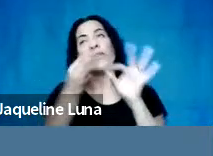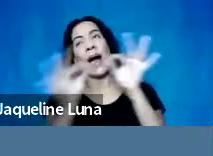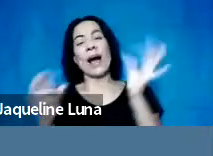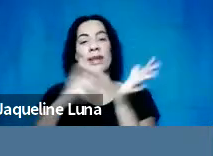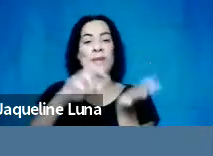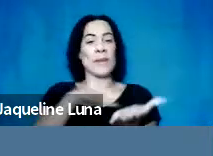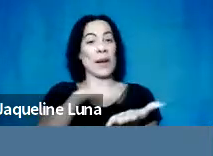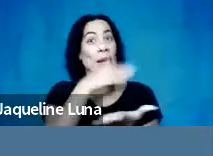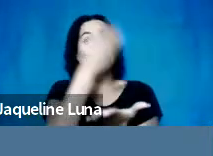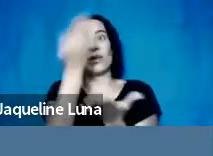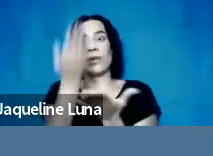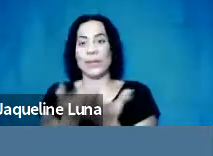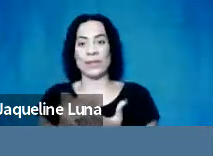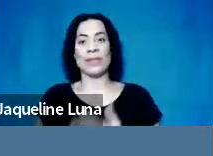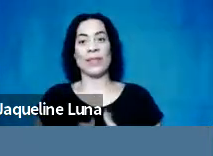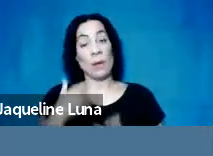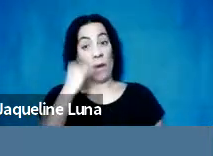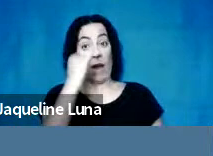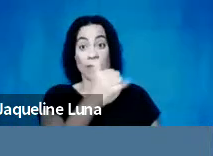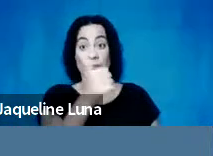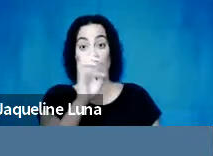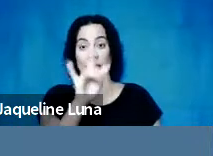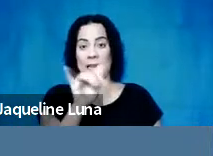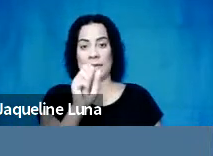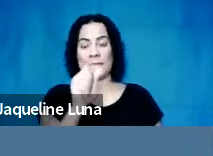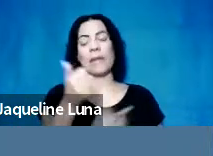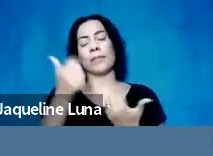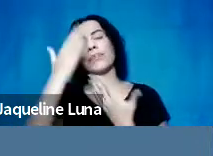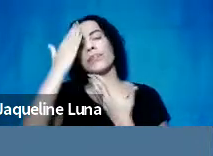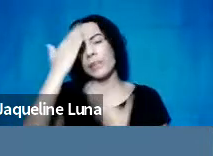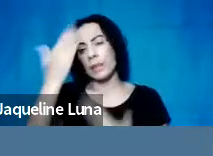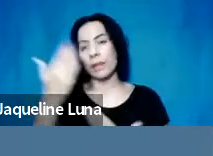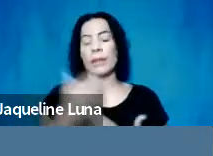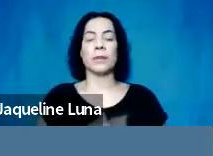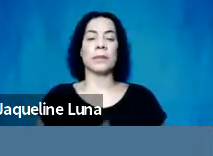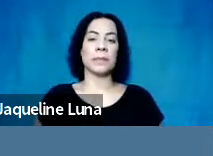inteira. Te aviso, Elisa. Pode deixar. Tá ok, obrigada.